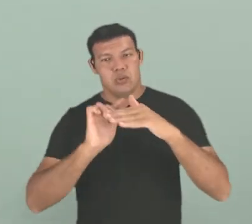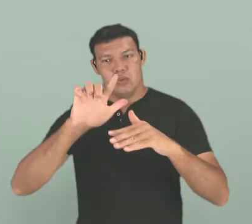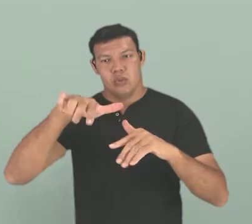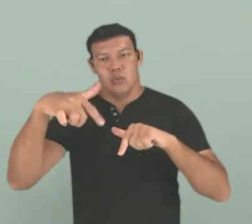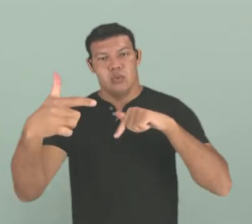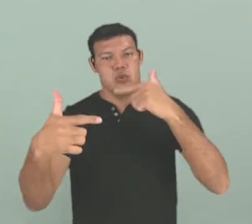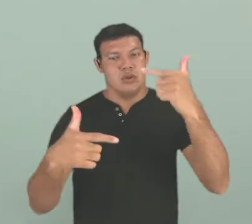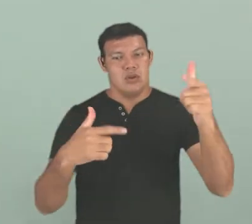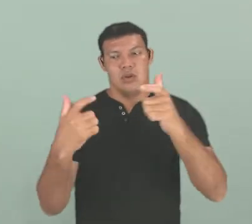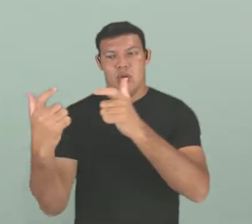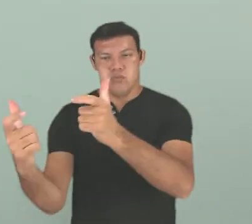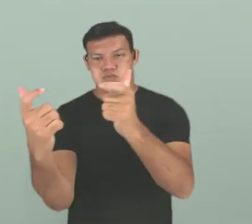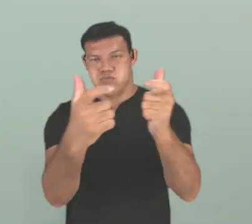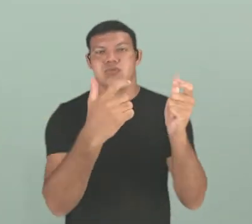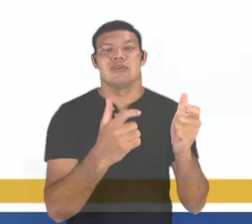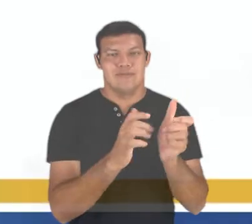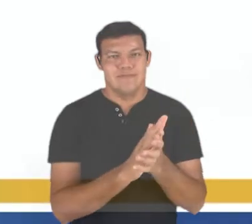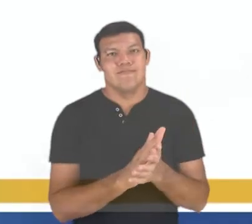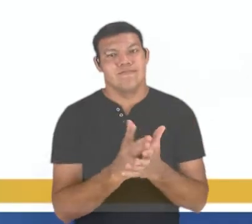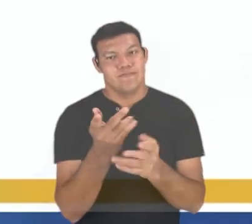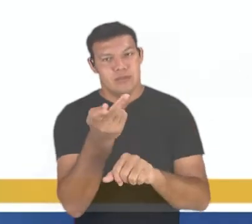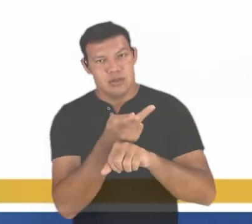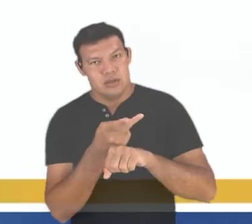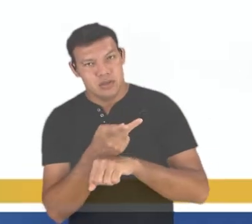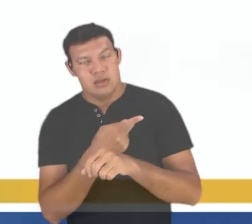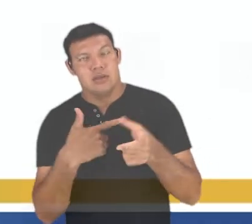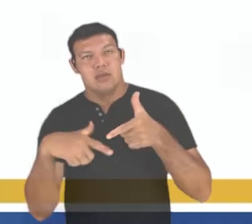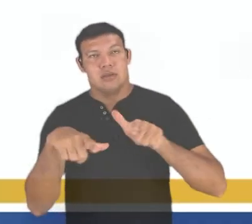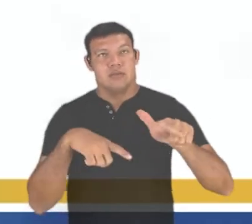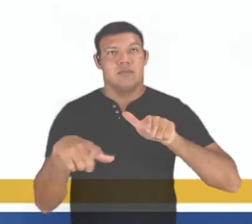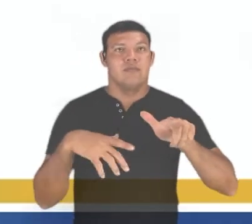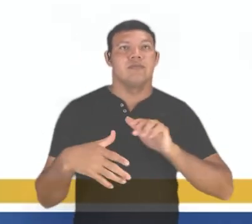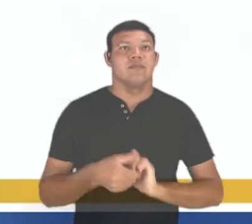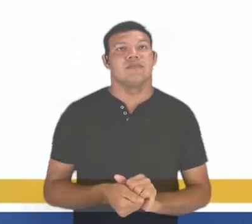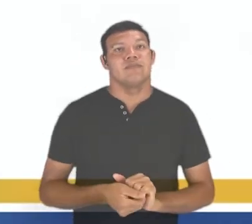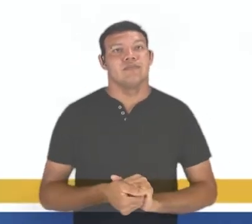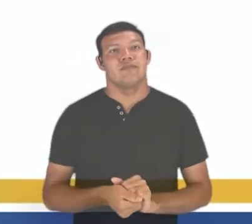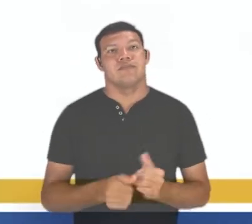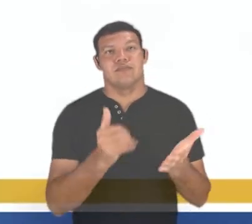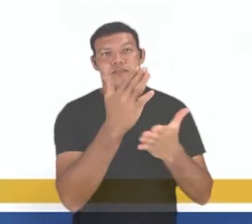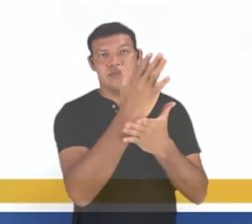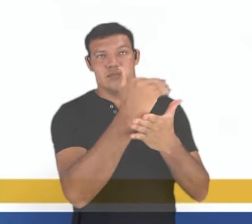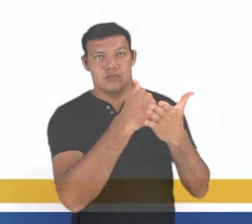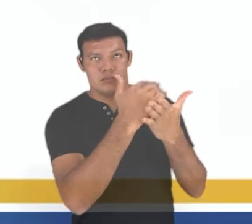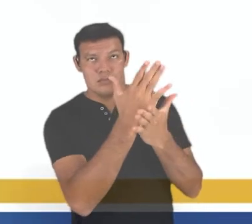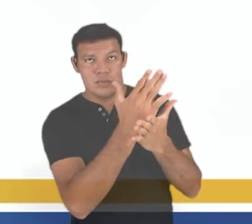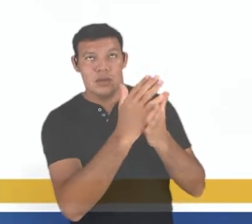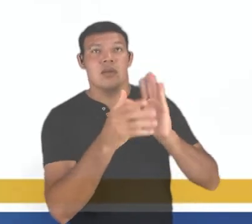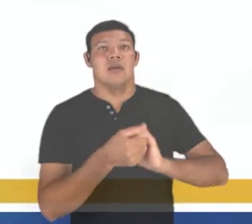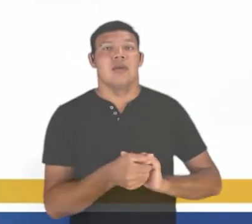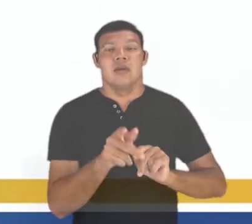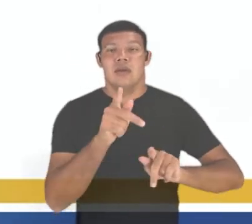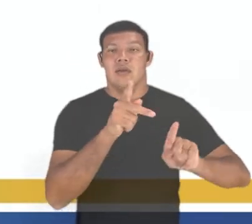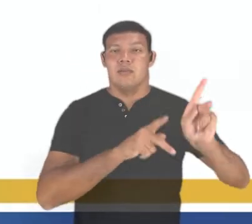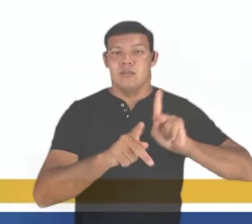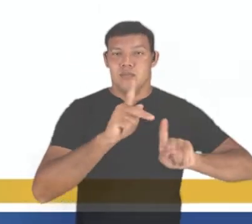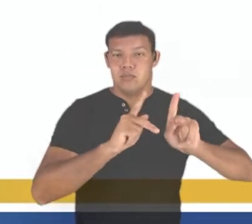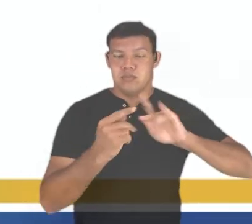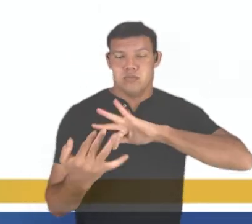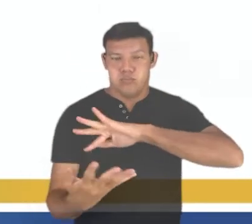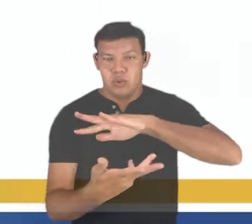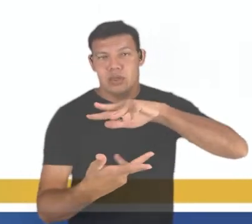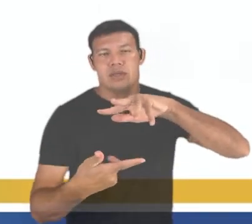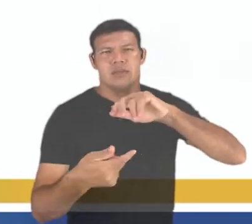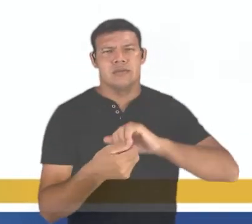E vamos ver, observar esse gráfico aí que eu botei para vocês, a distribuição da população mundial. Quando a gente fala de distribuição, a gente quer